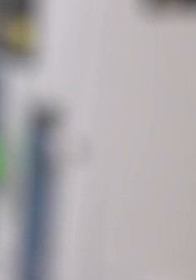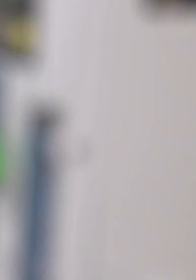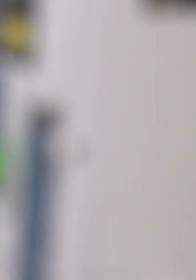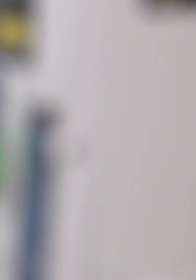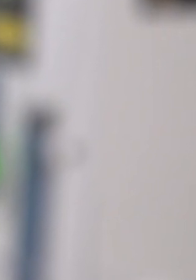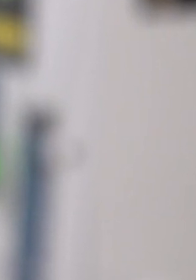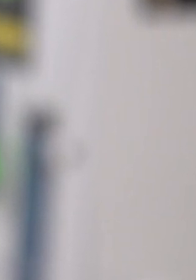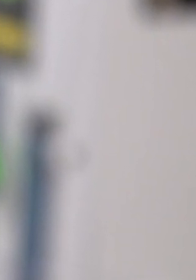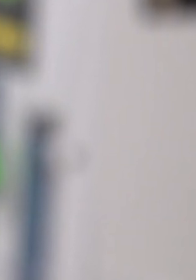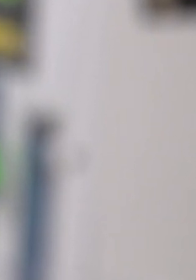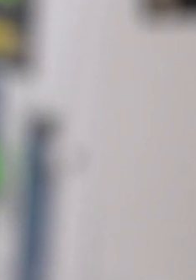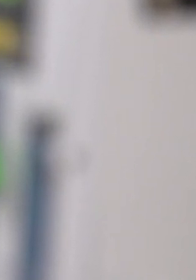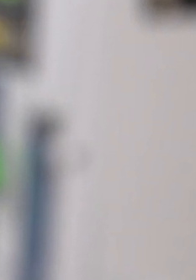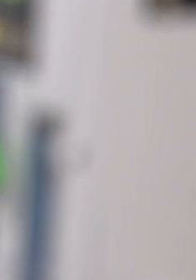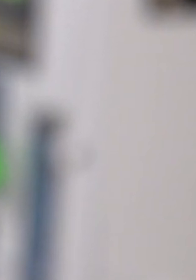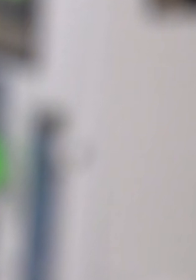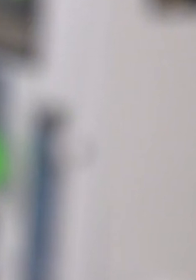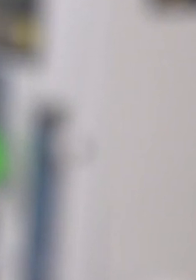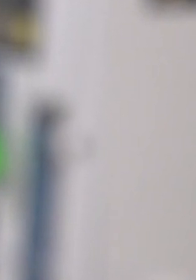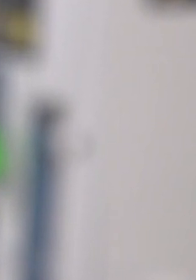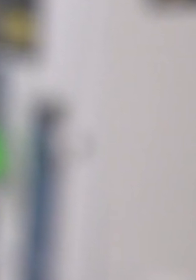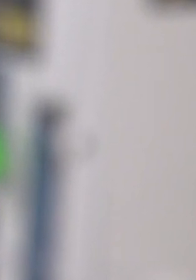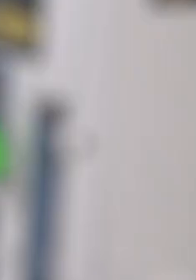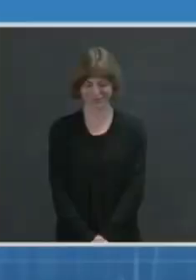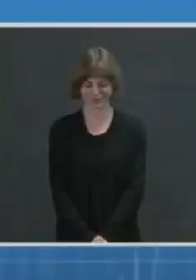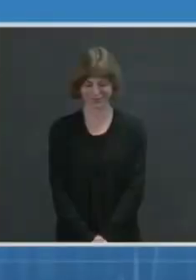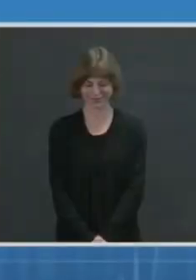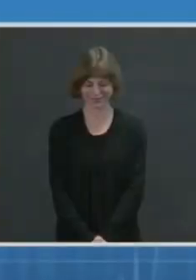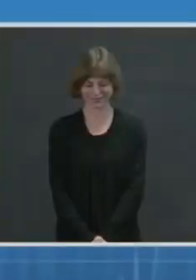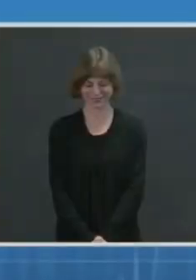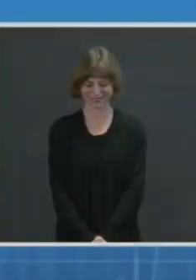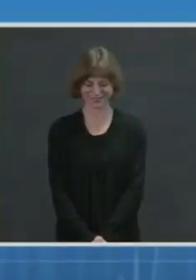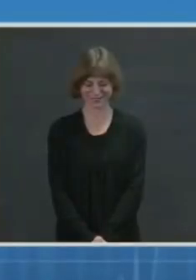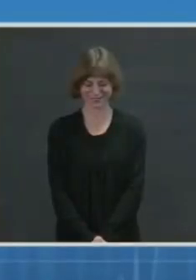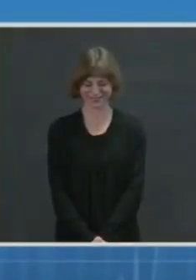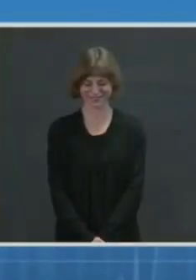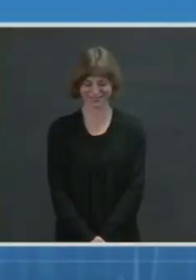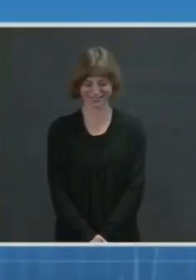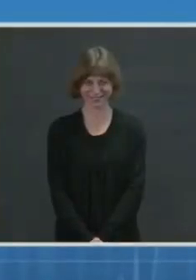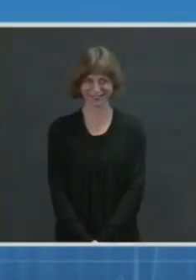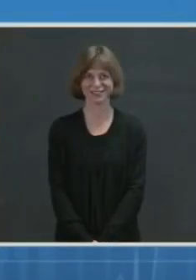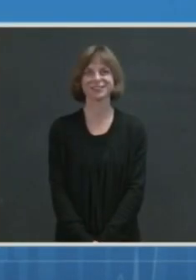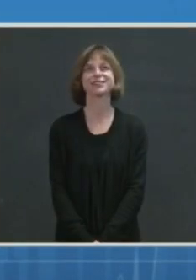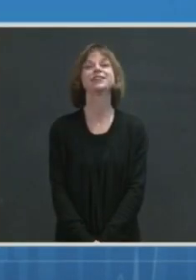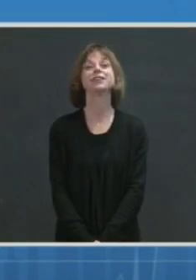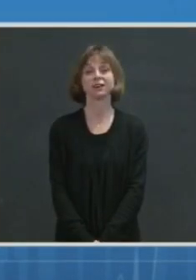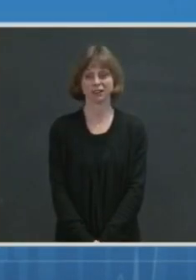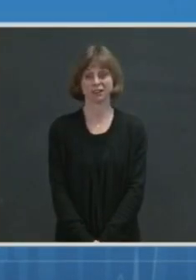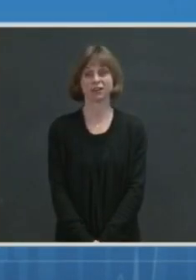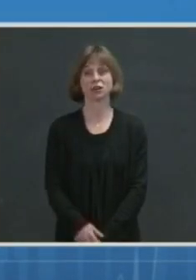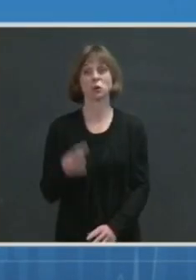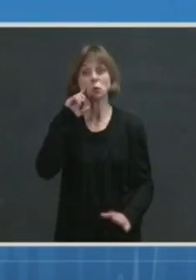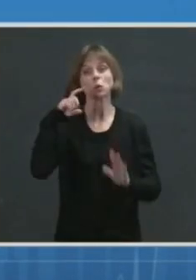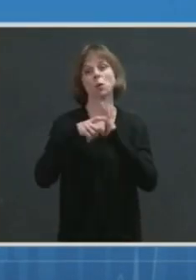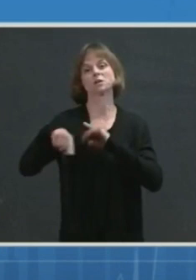O combate à Covid-19 é uma das prioridades da Casa Branca. E nesta quarta-feira, o coordenador de resposta à pandemia, Jeff Zients, falou sobre os